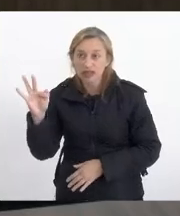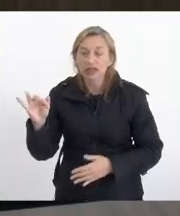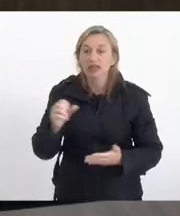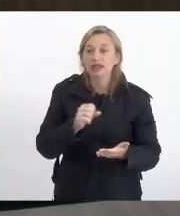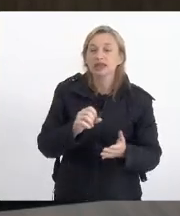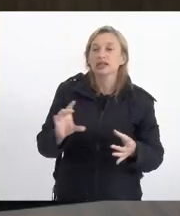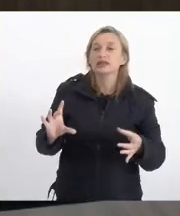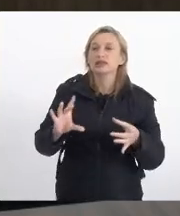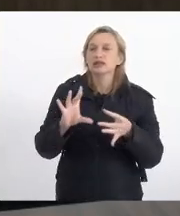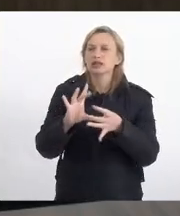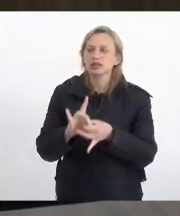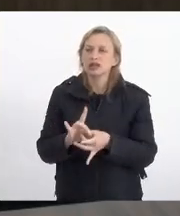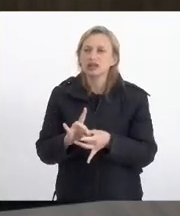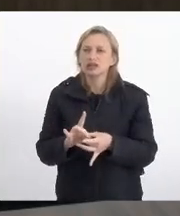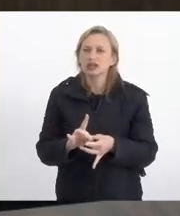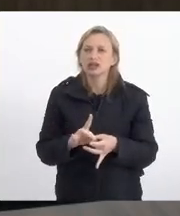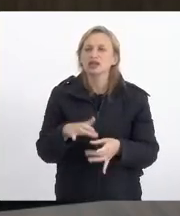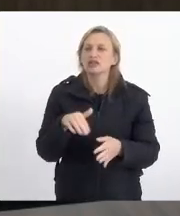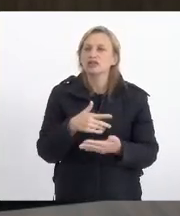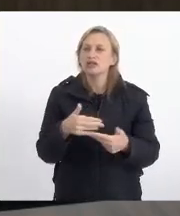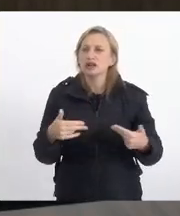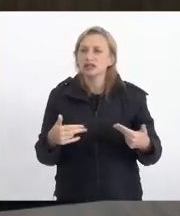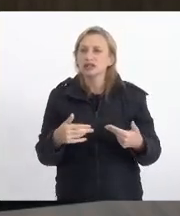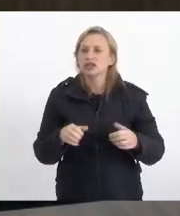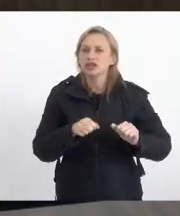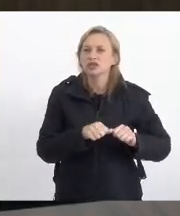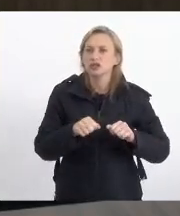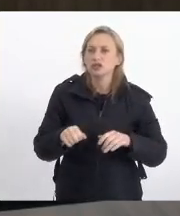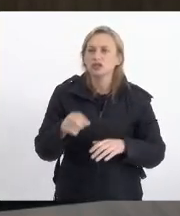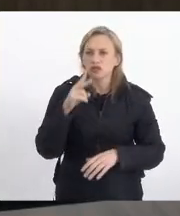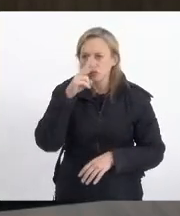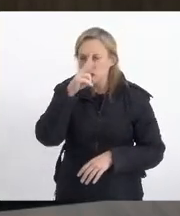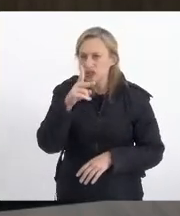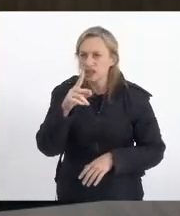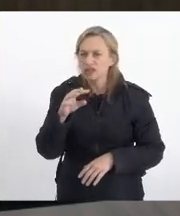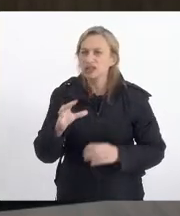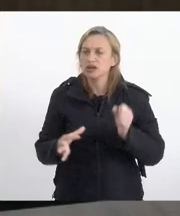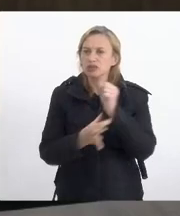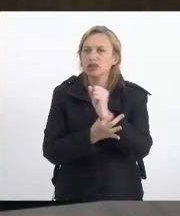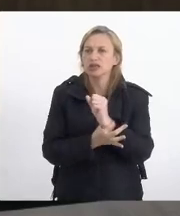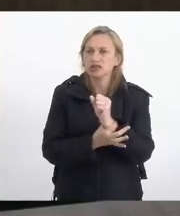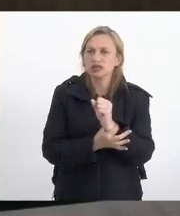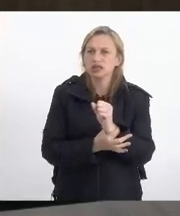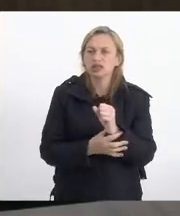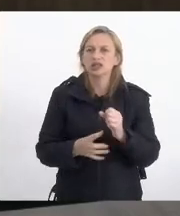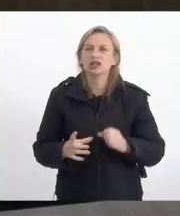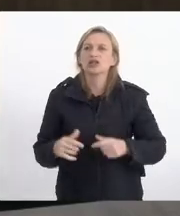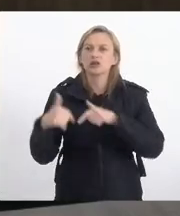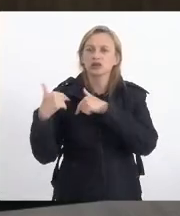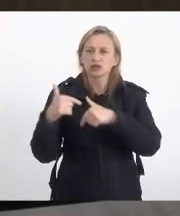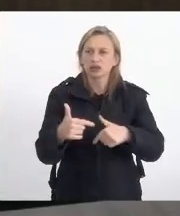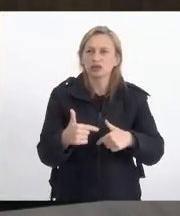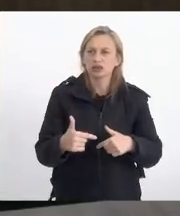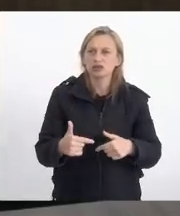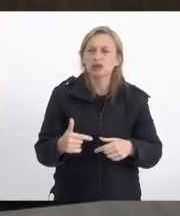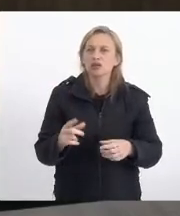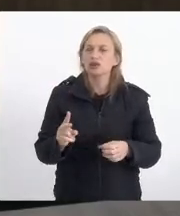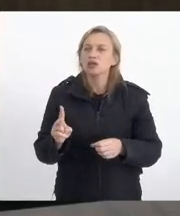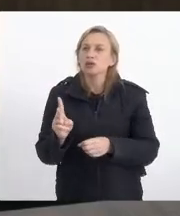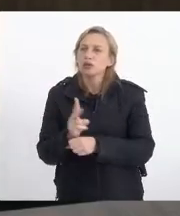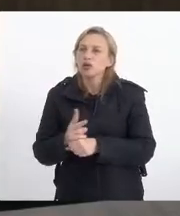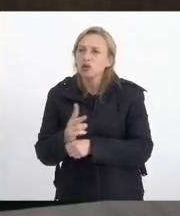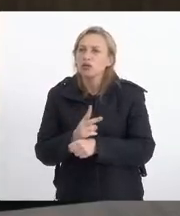aliada, muitos deles oriundos das forças de segurança, conservadores e à direita, que foram buscar votos da tropa